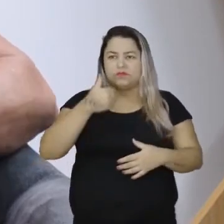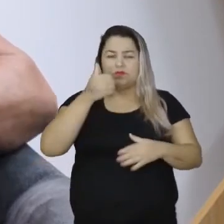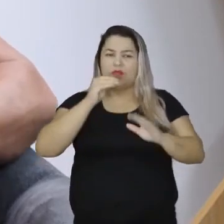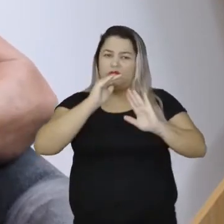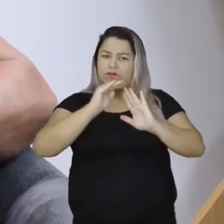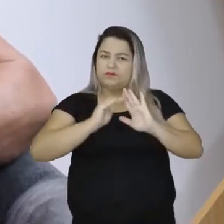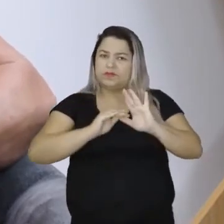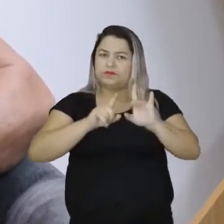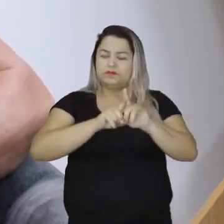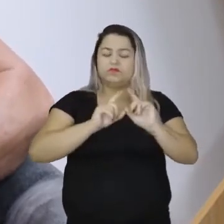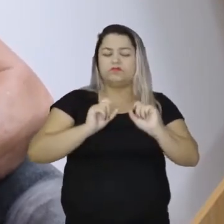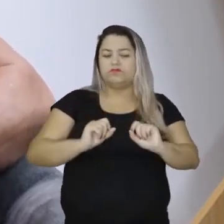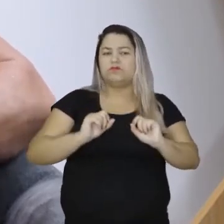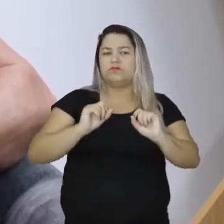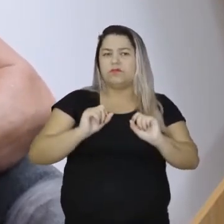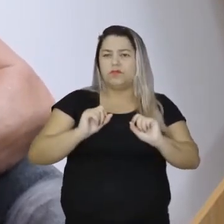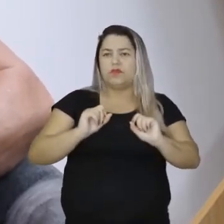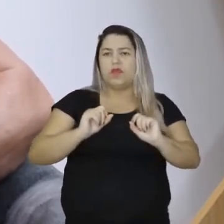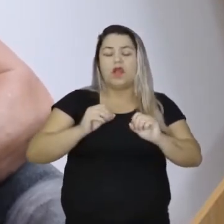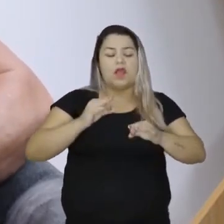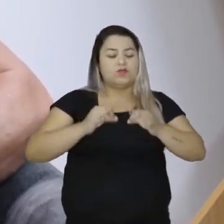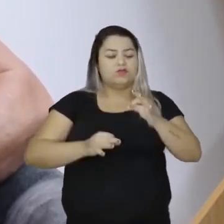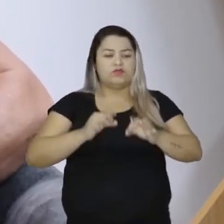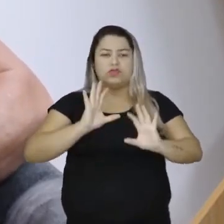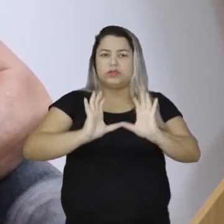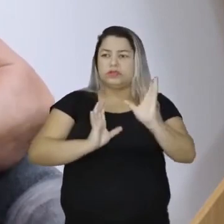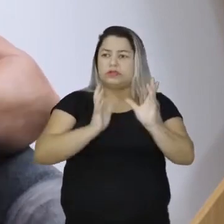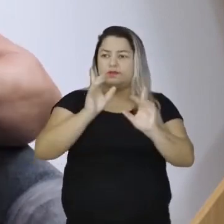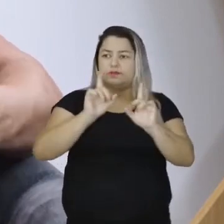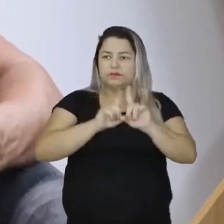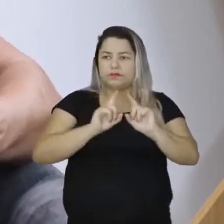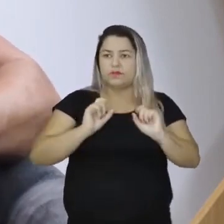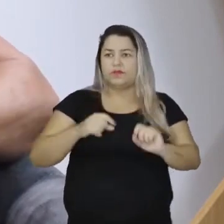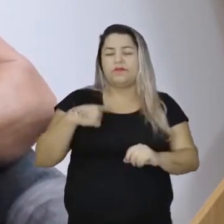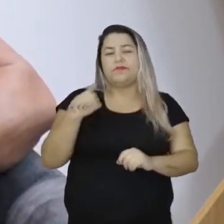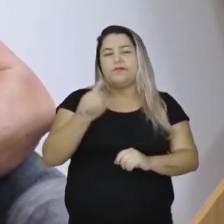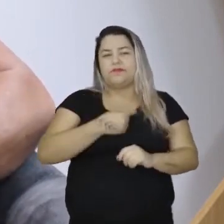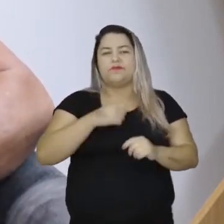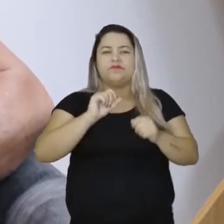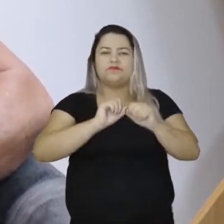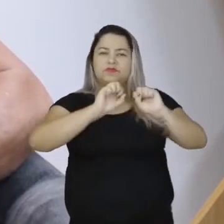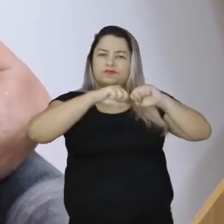diretrizes no que diz respeito à justiça climática. Nós realizamos